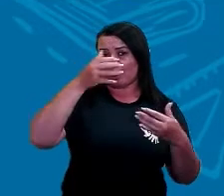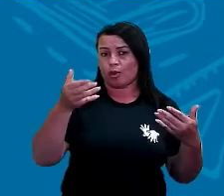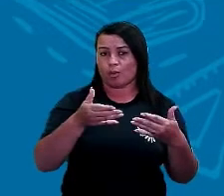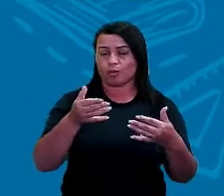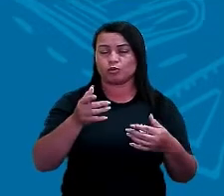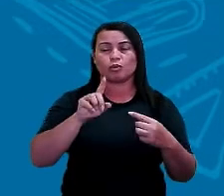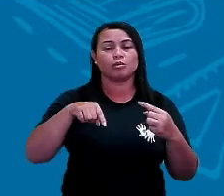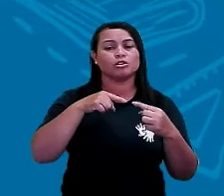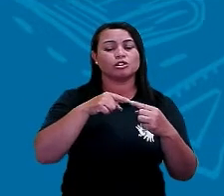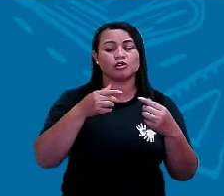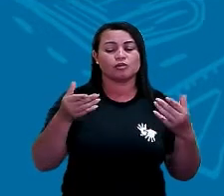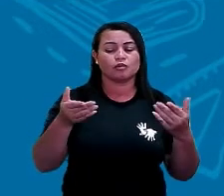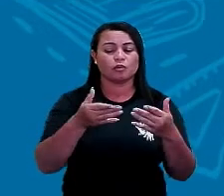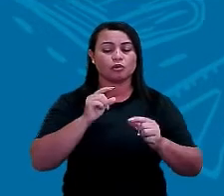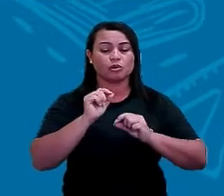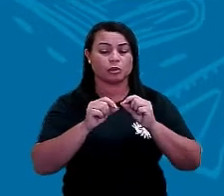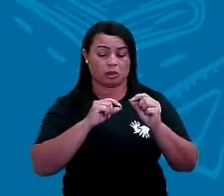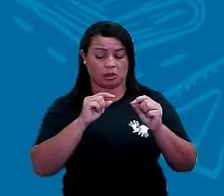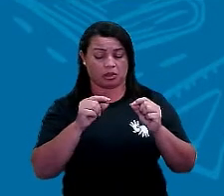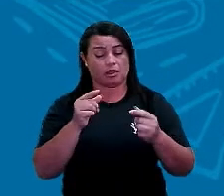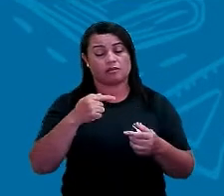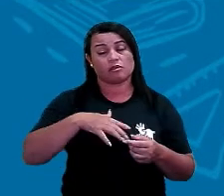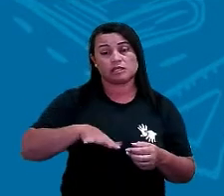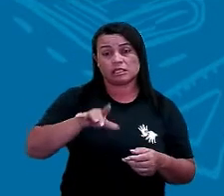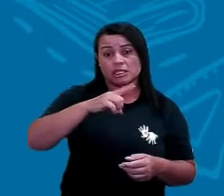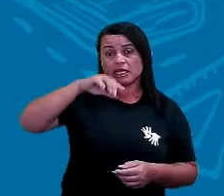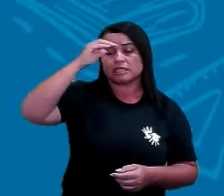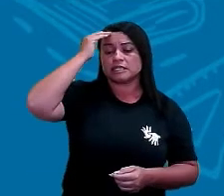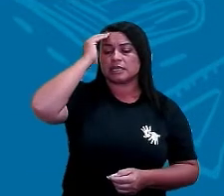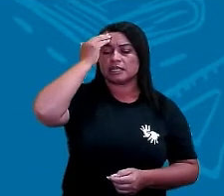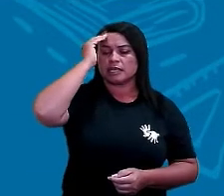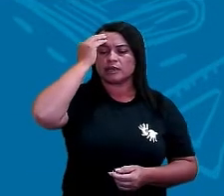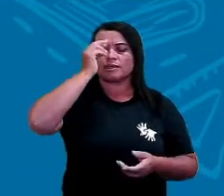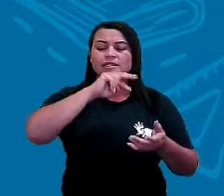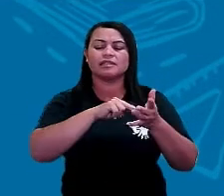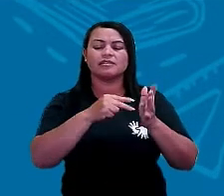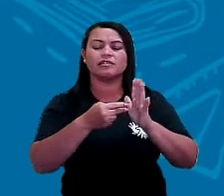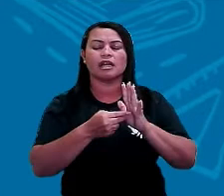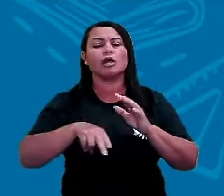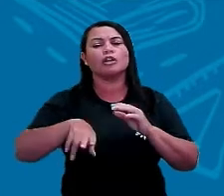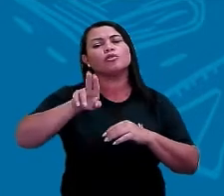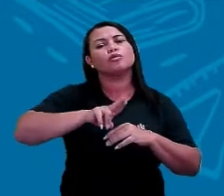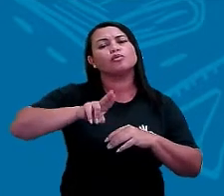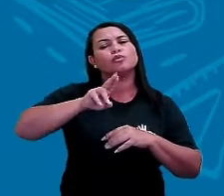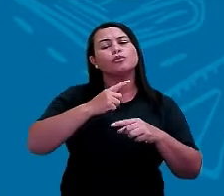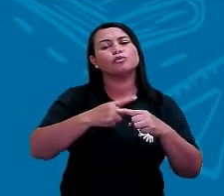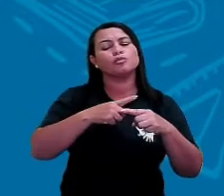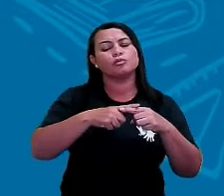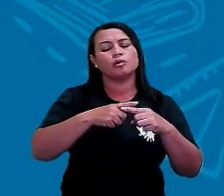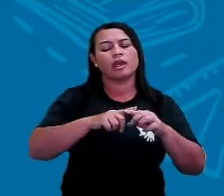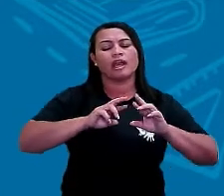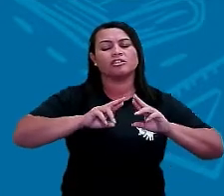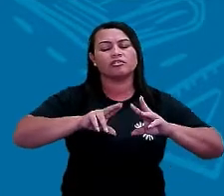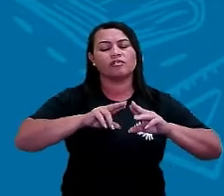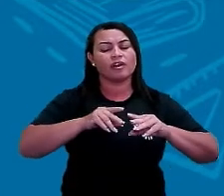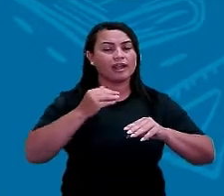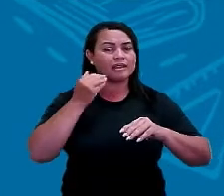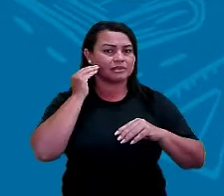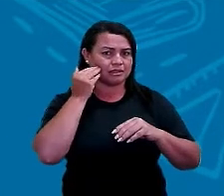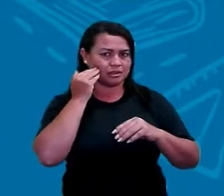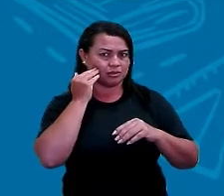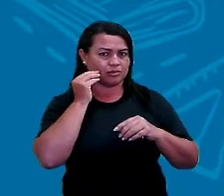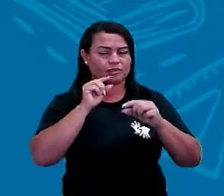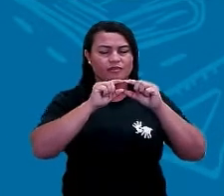o objetivo dessa aprendizagem é isso, é entender o sentido do uso dos porquês nas diferentes construções